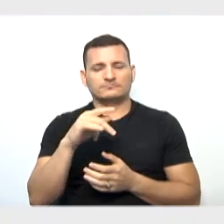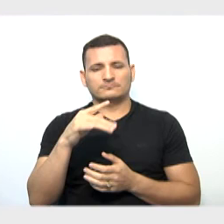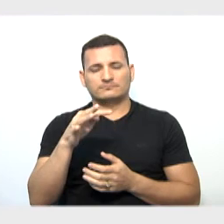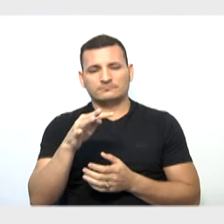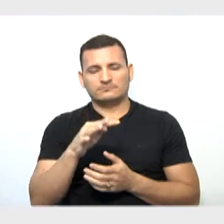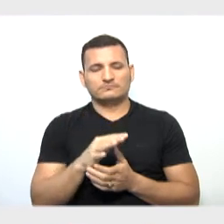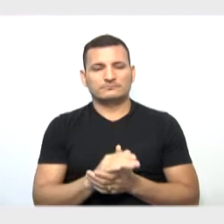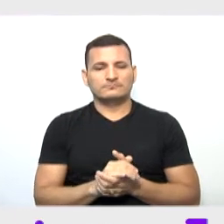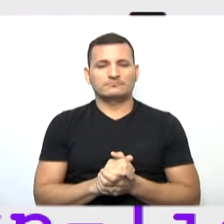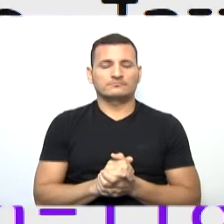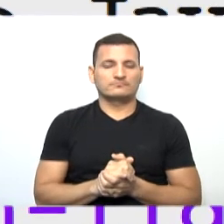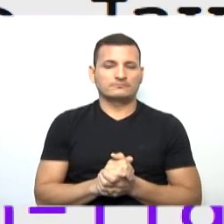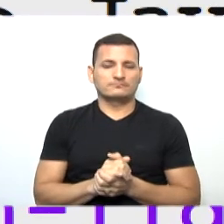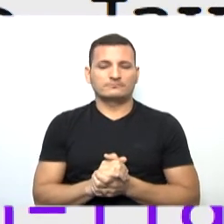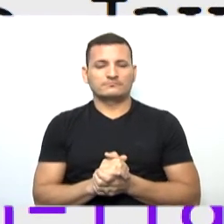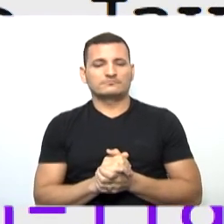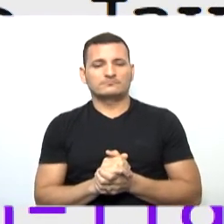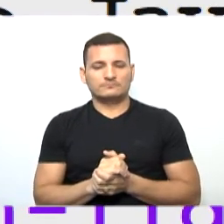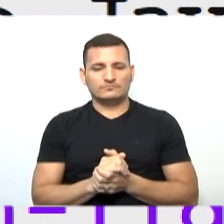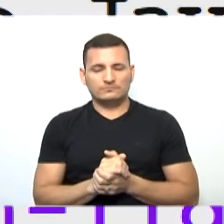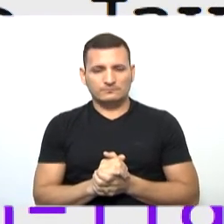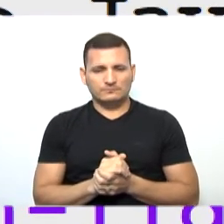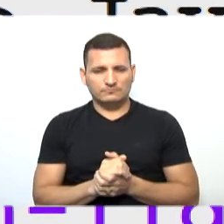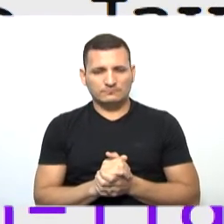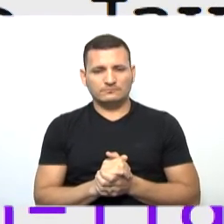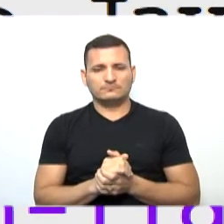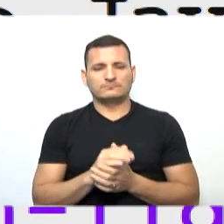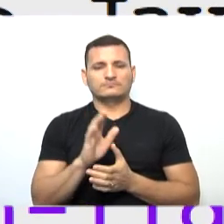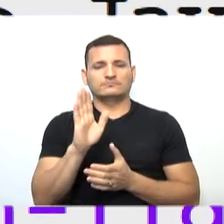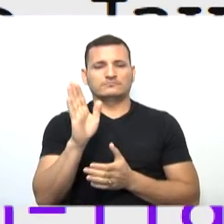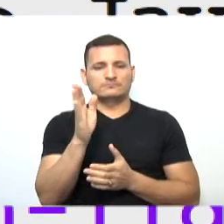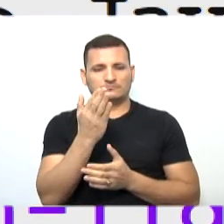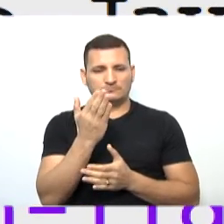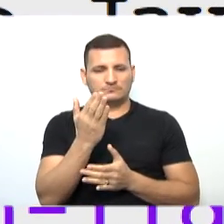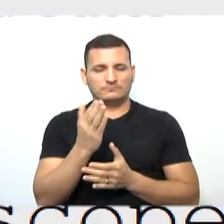Texto em JavaScript. Espaço.